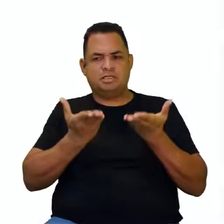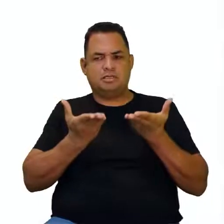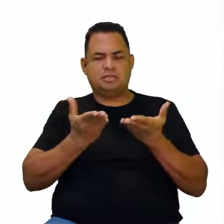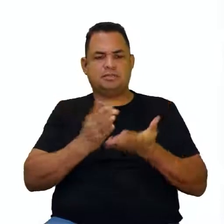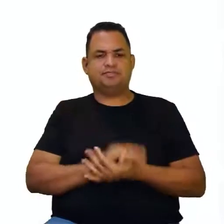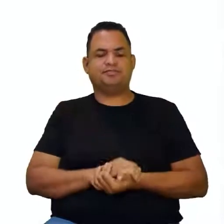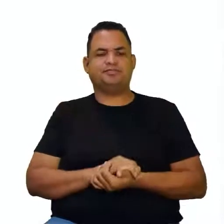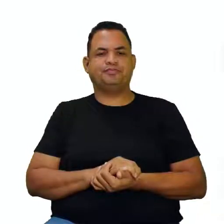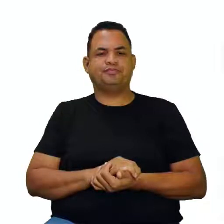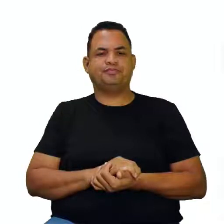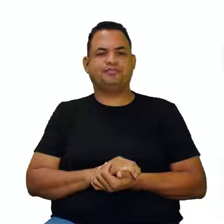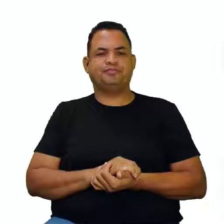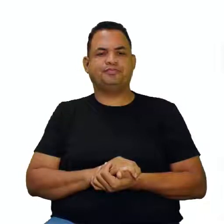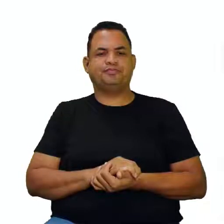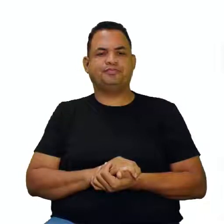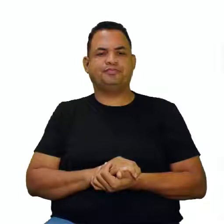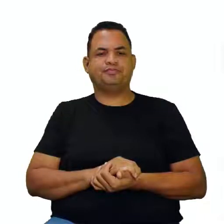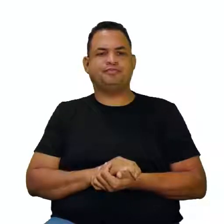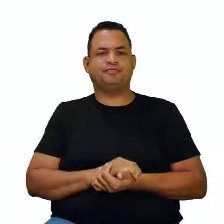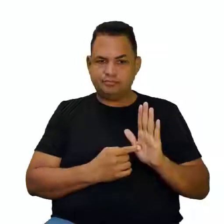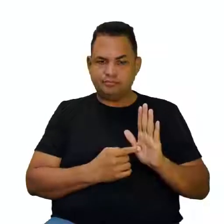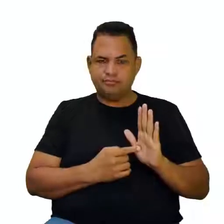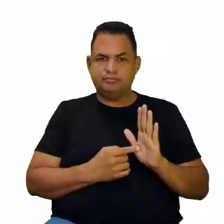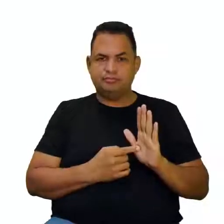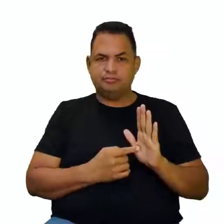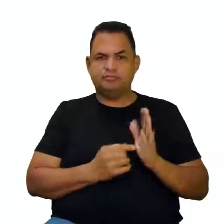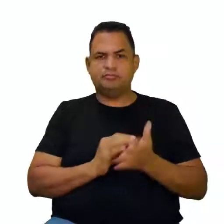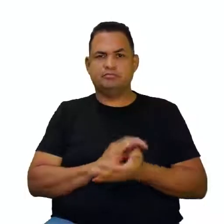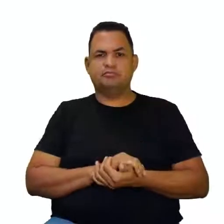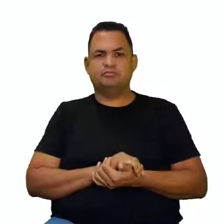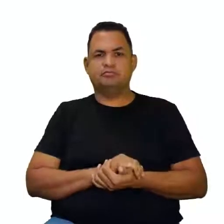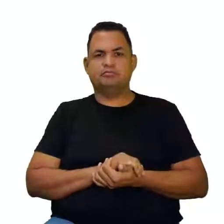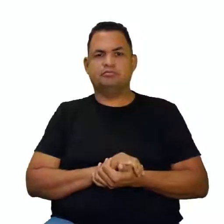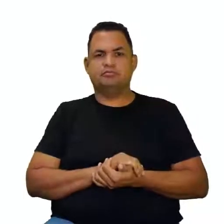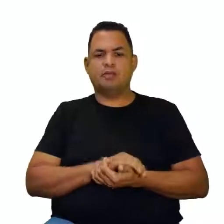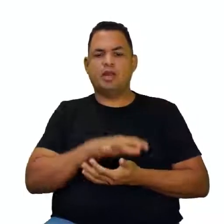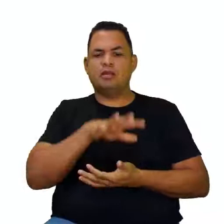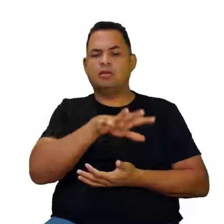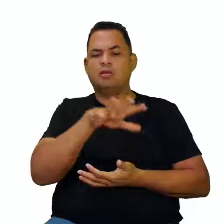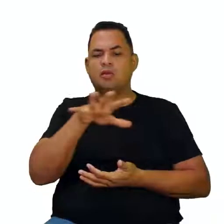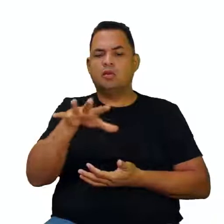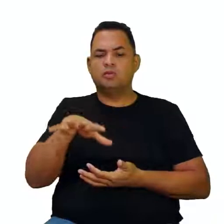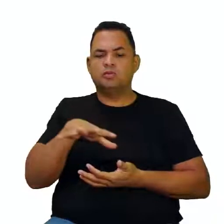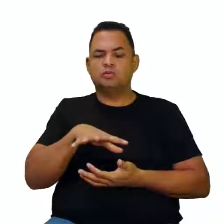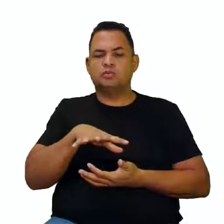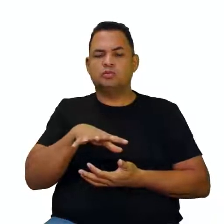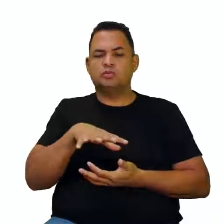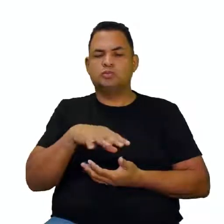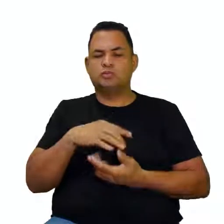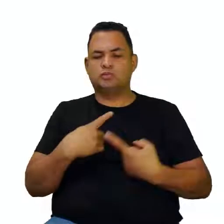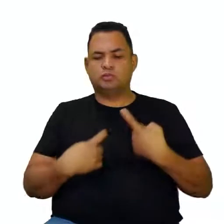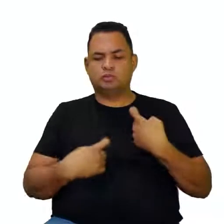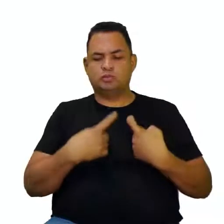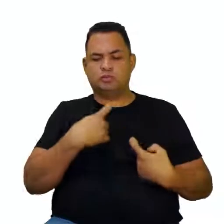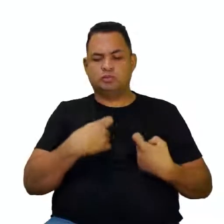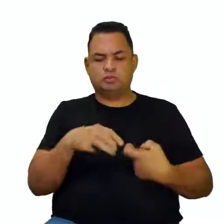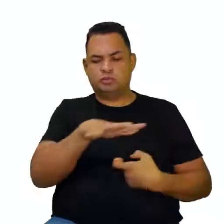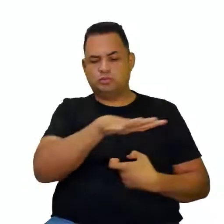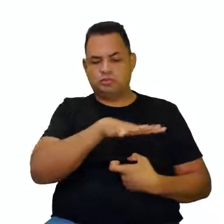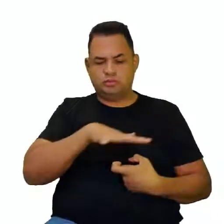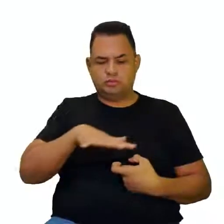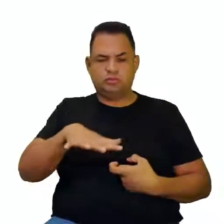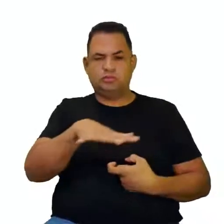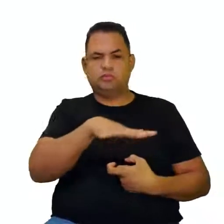quer? Ele deu um suporte para a gente, falando da área onde essas bactérias se desenvolvem, os ambientes onde